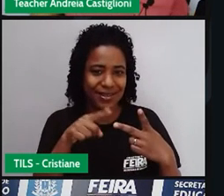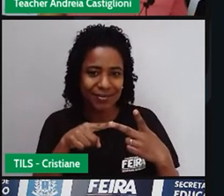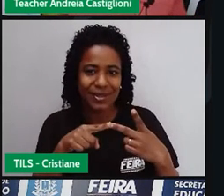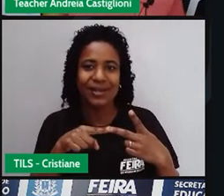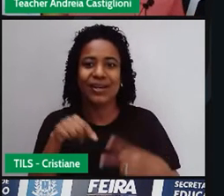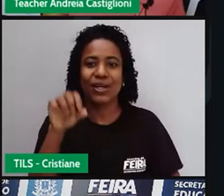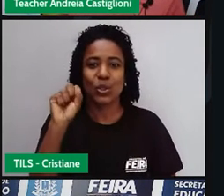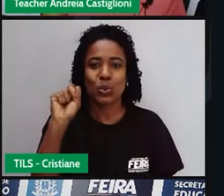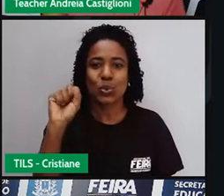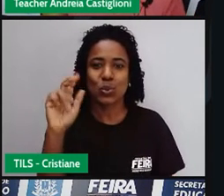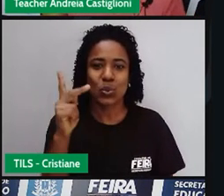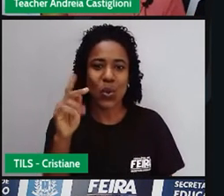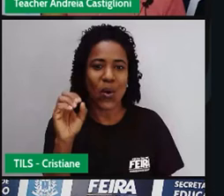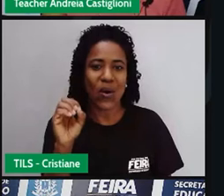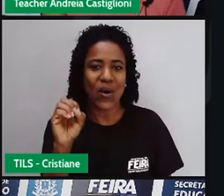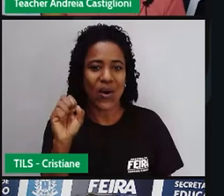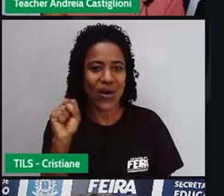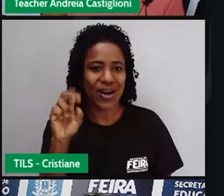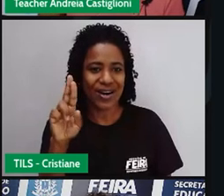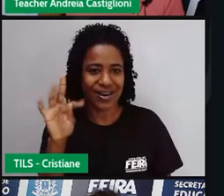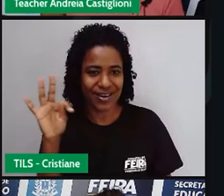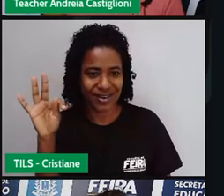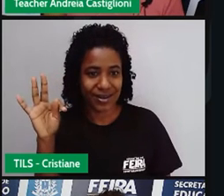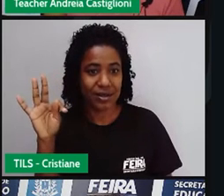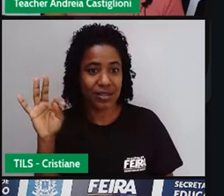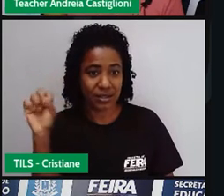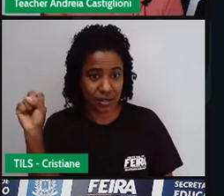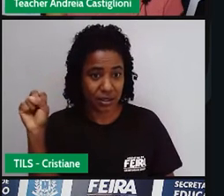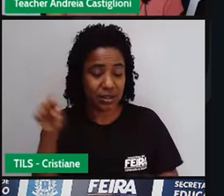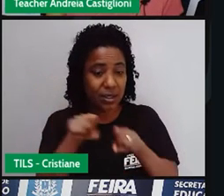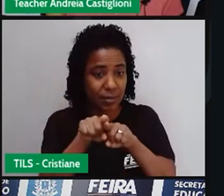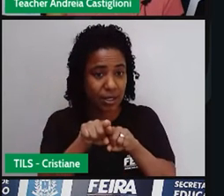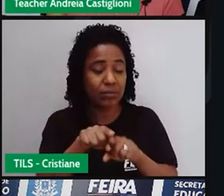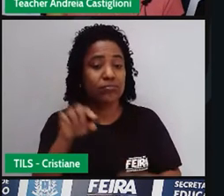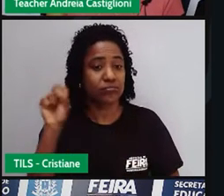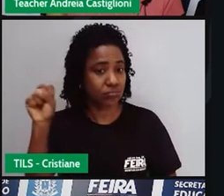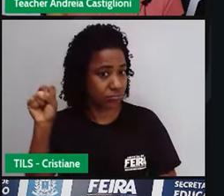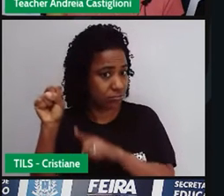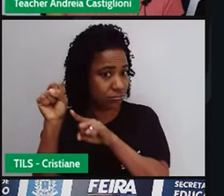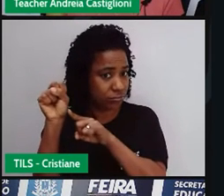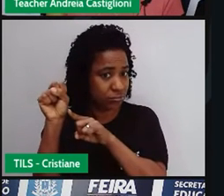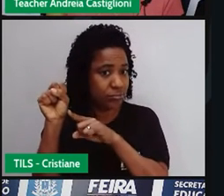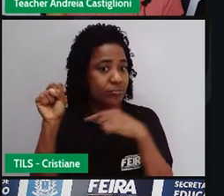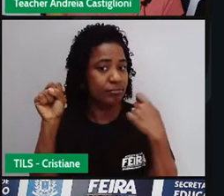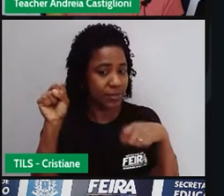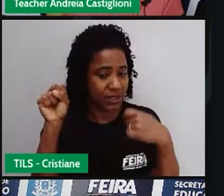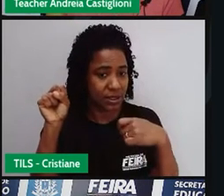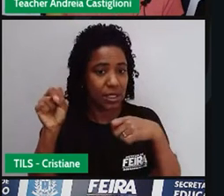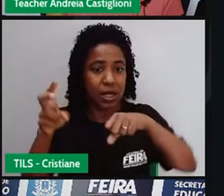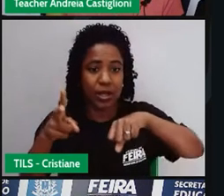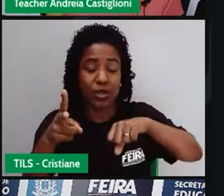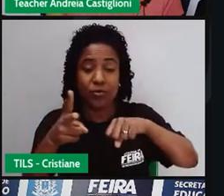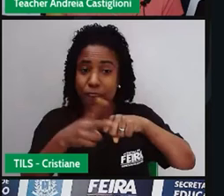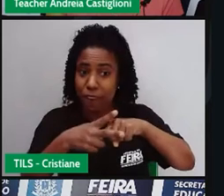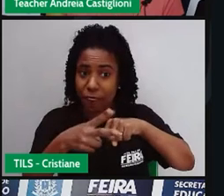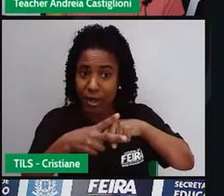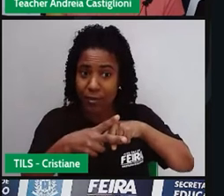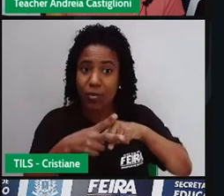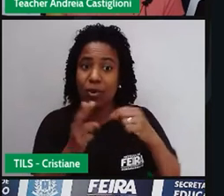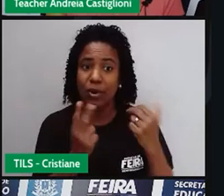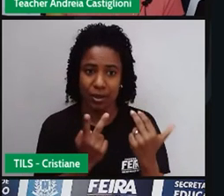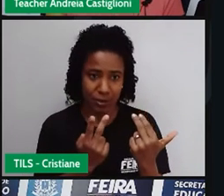também fica lá no Zap ok uma coisa também bem interessante da gente perceber pincher Elsa nesse